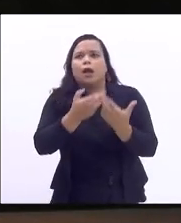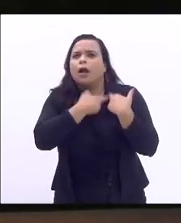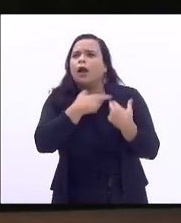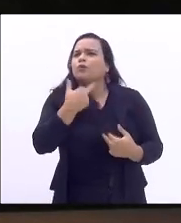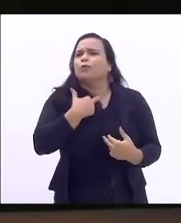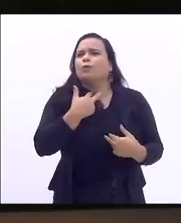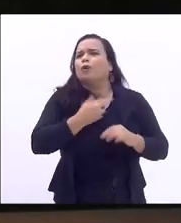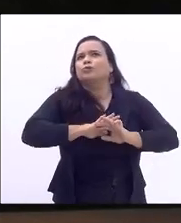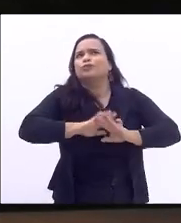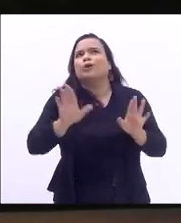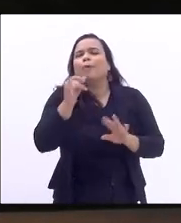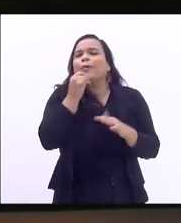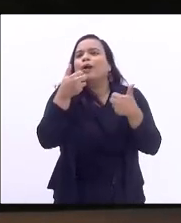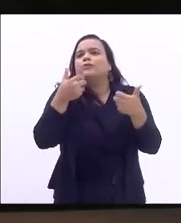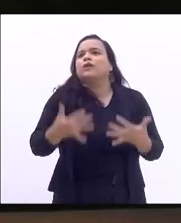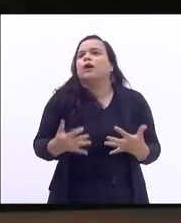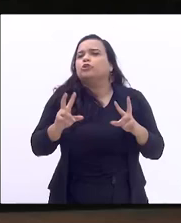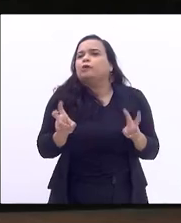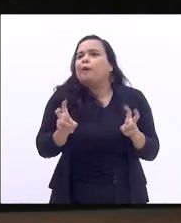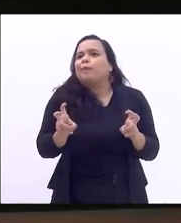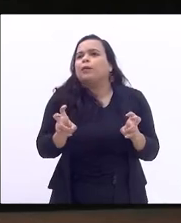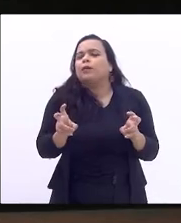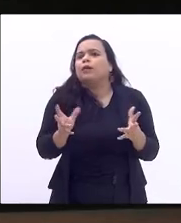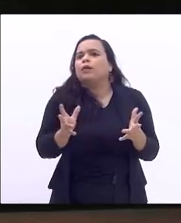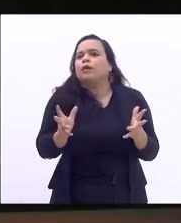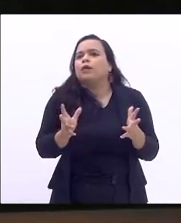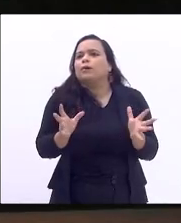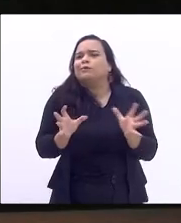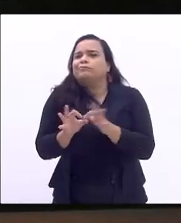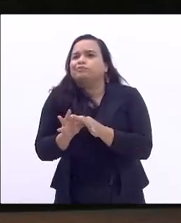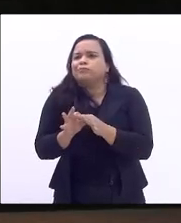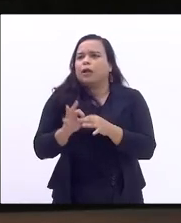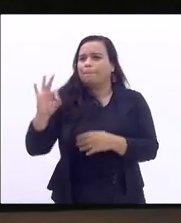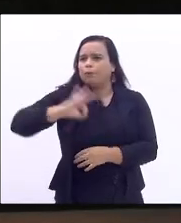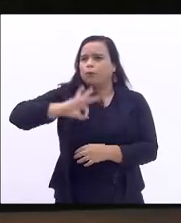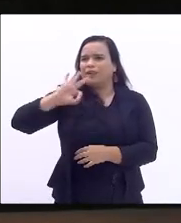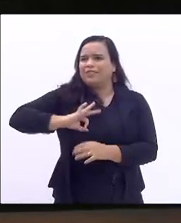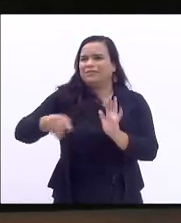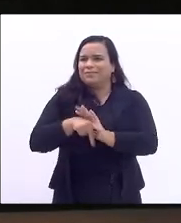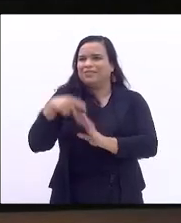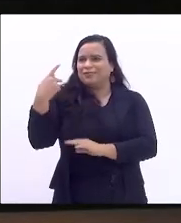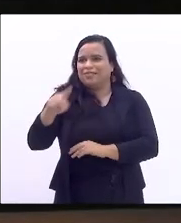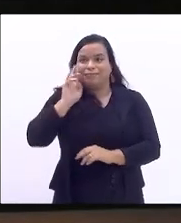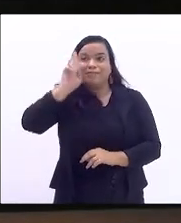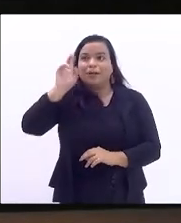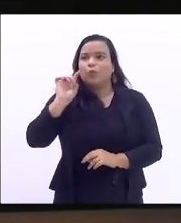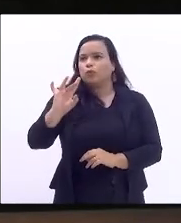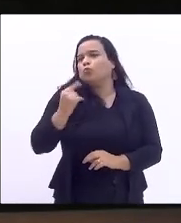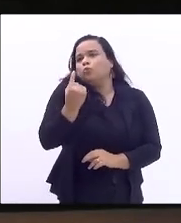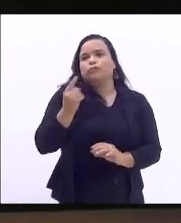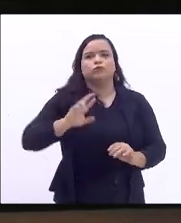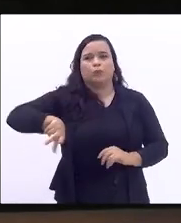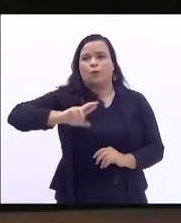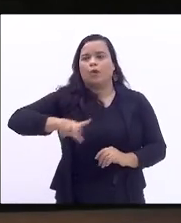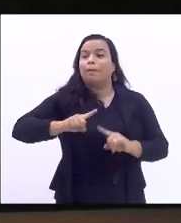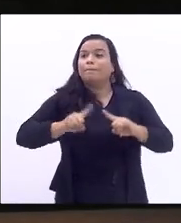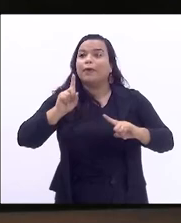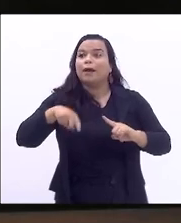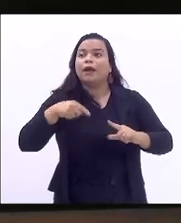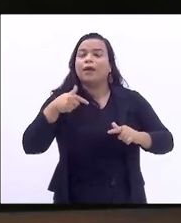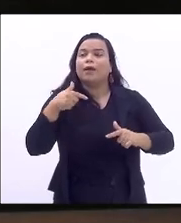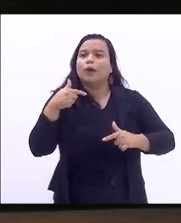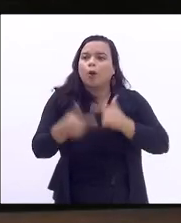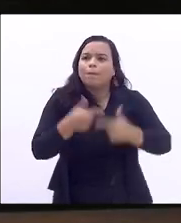só estar né é diretamente atrelada aos policiais mas é não operação